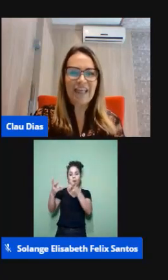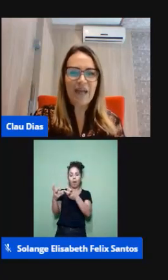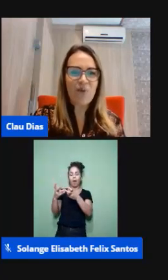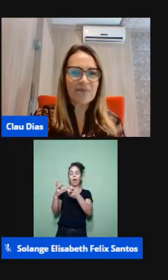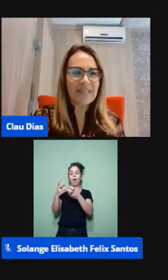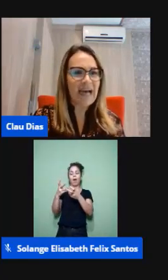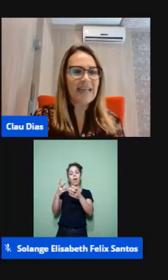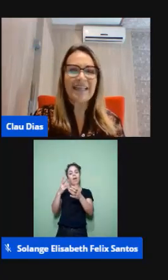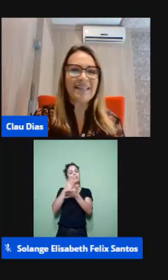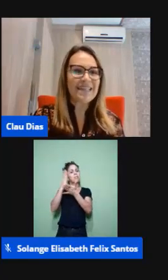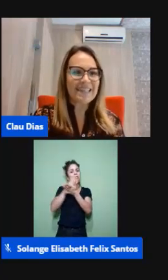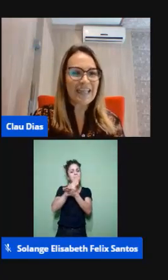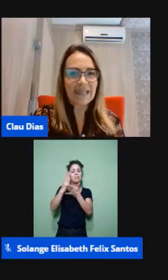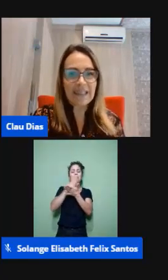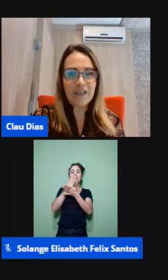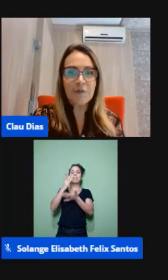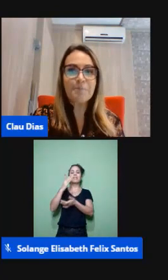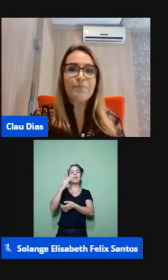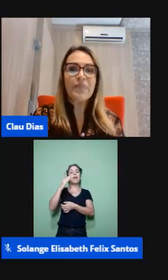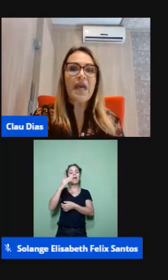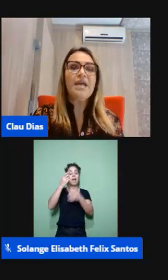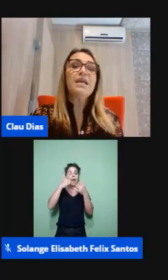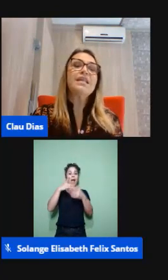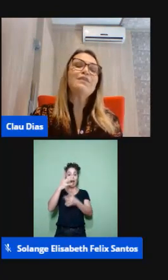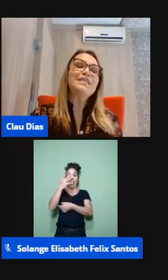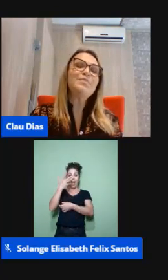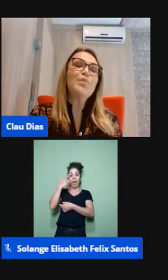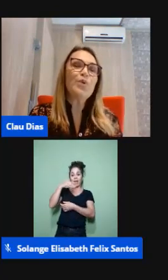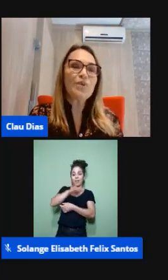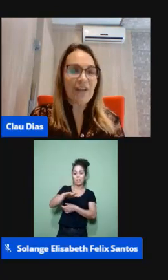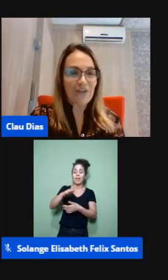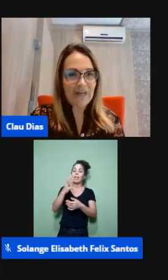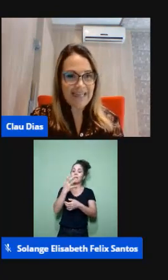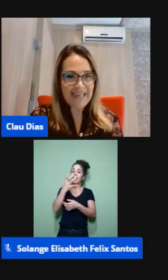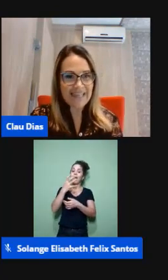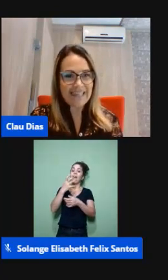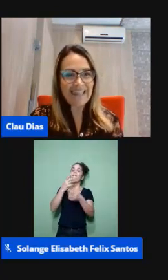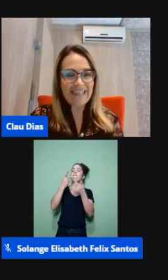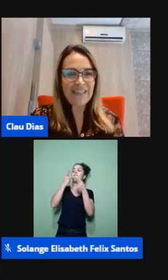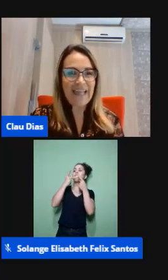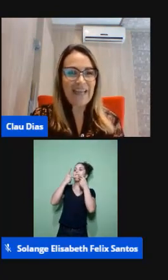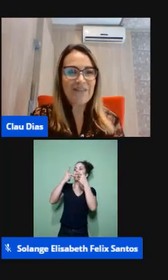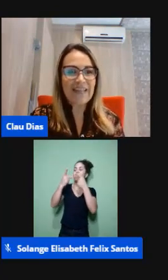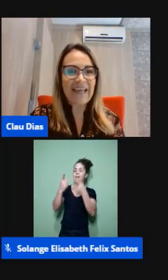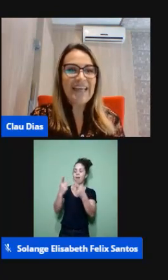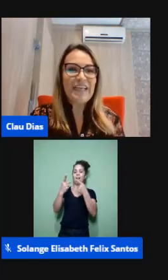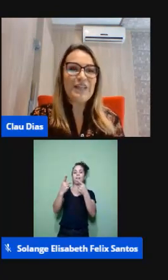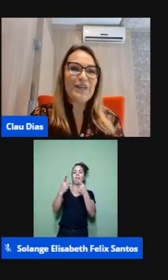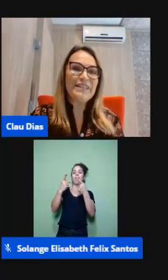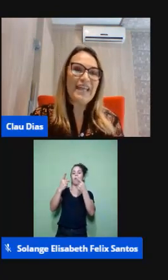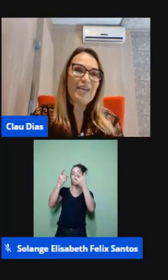dela, e ela quer contar, ela quer trazer aquilo, né? Então, esse mundo ao redor da criança, ela tem direito, né? E nós